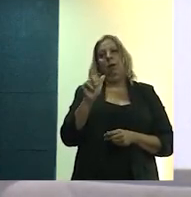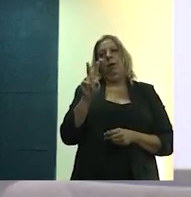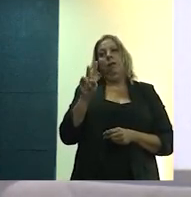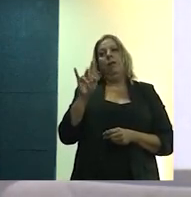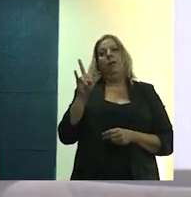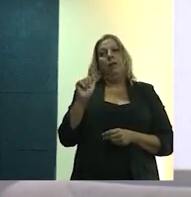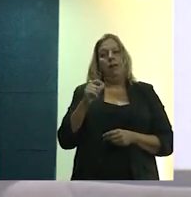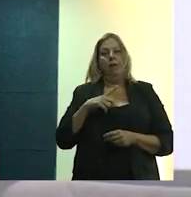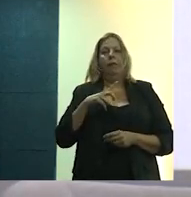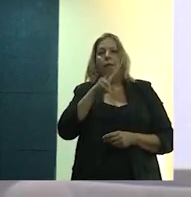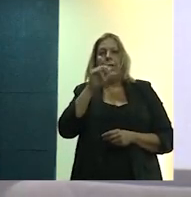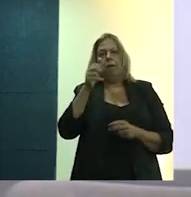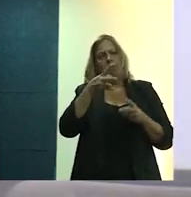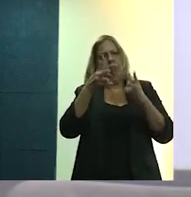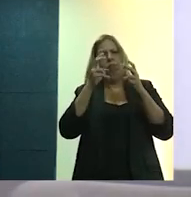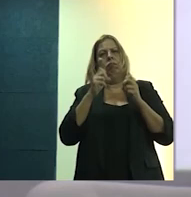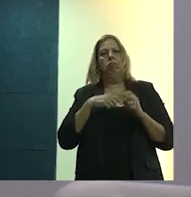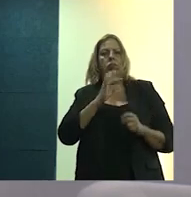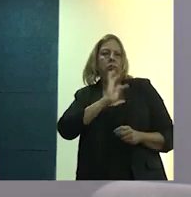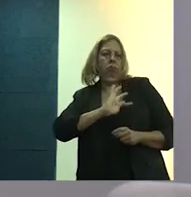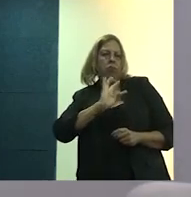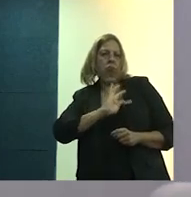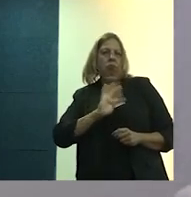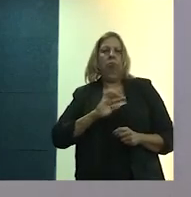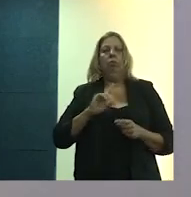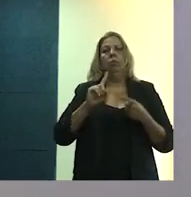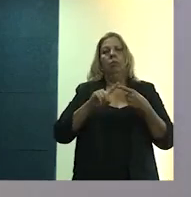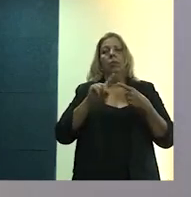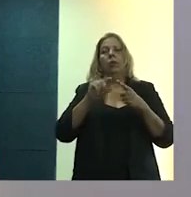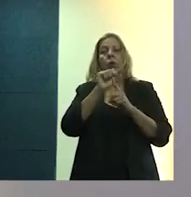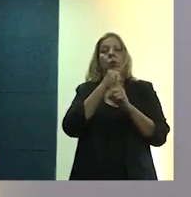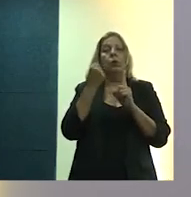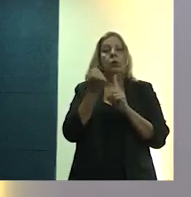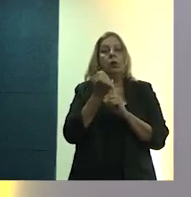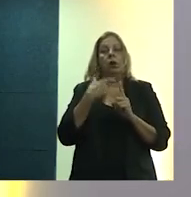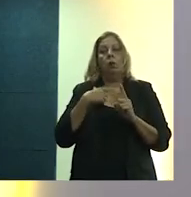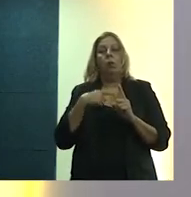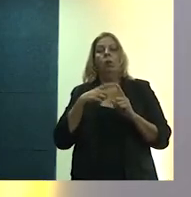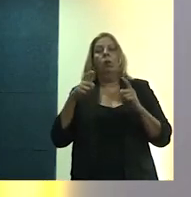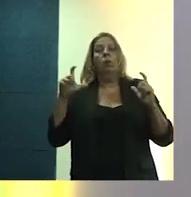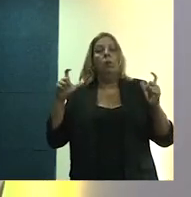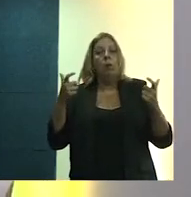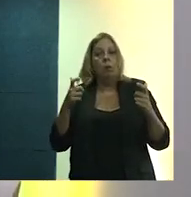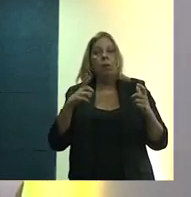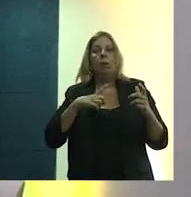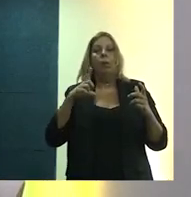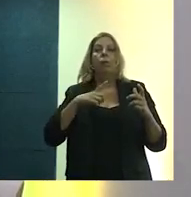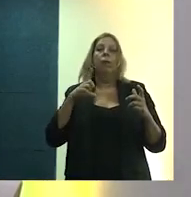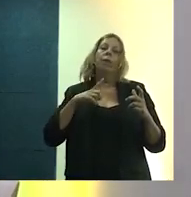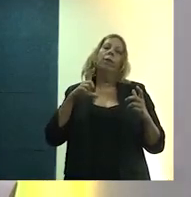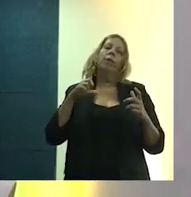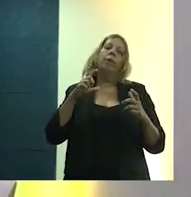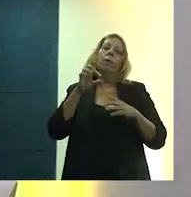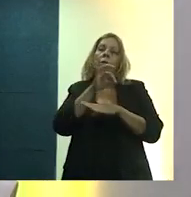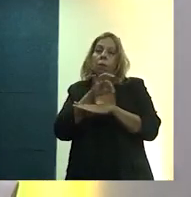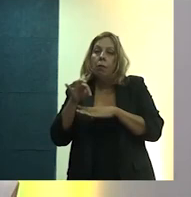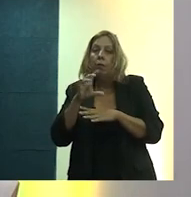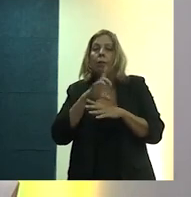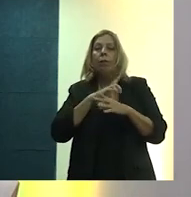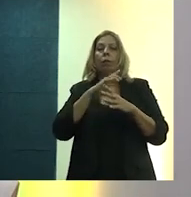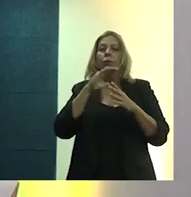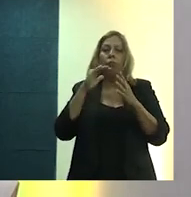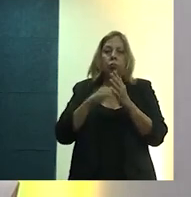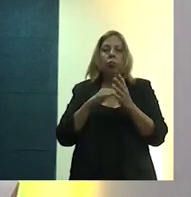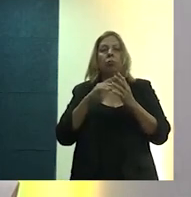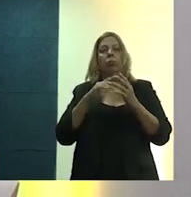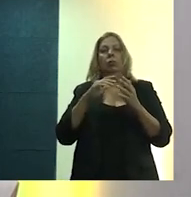de fato que vai fazer essa leitura técnica né técnico social das potencialidades da deficiência urbanísticas